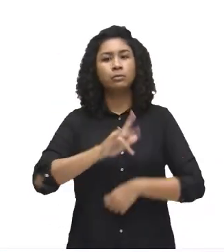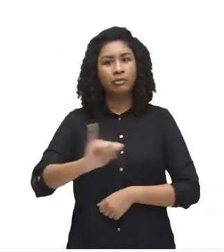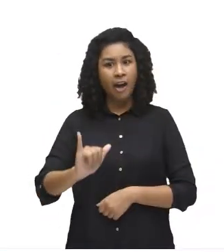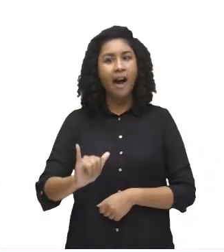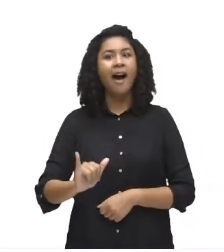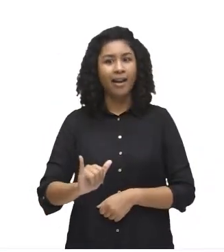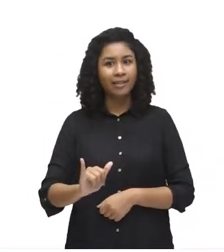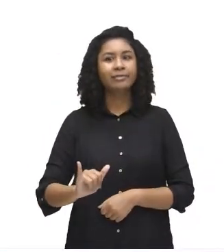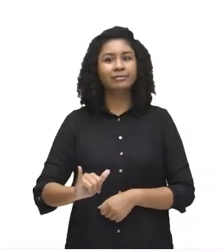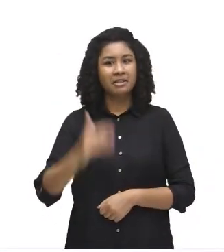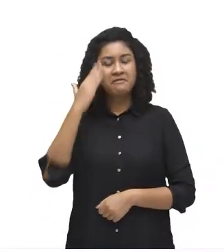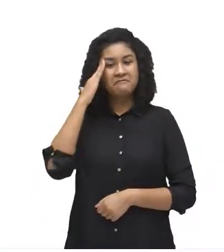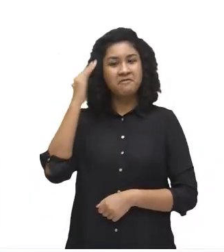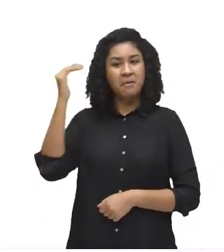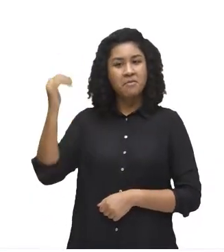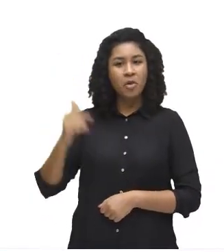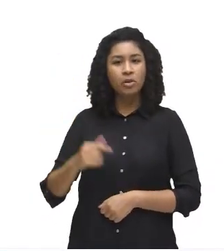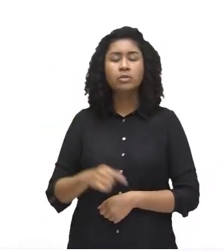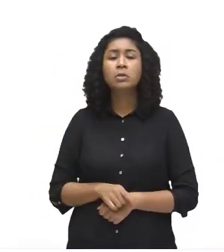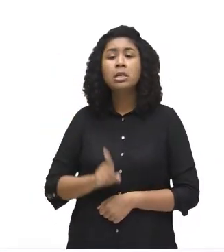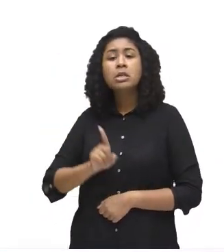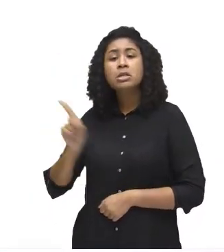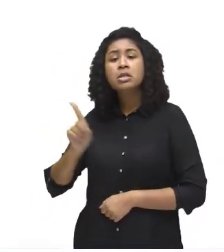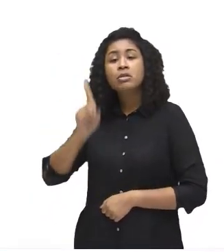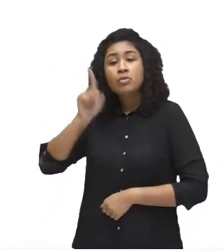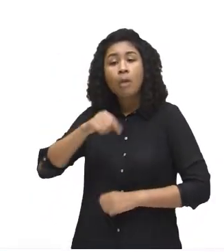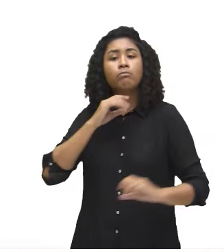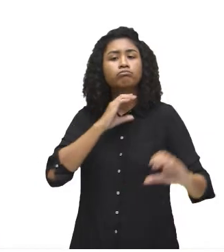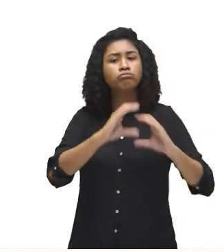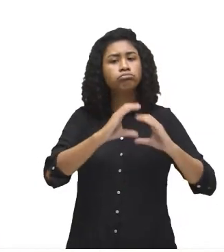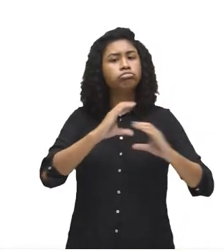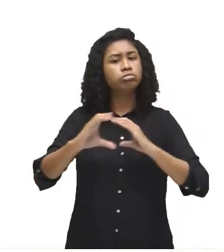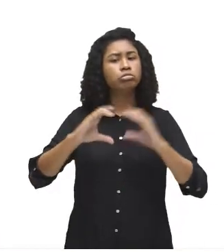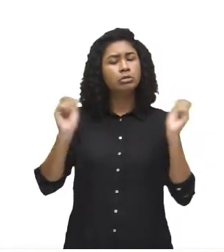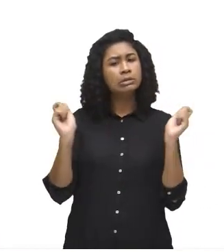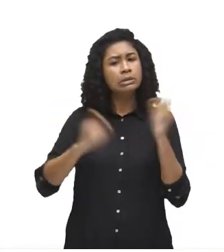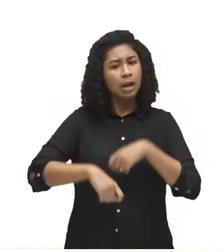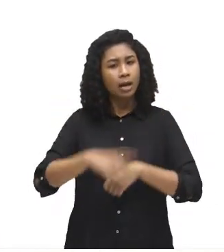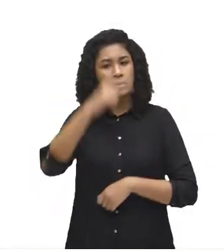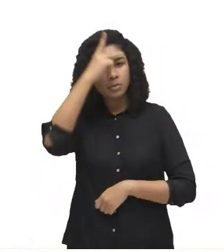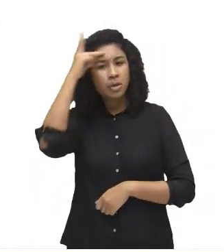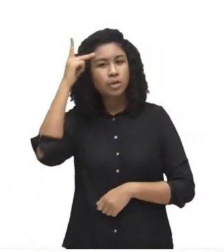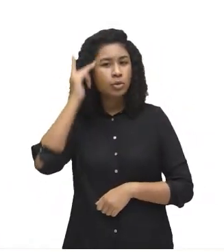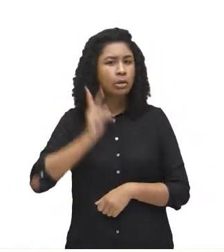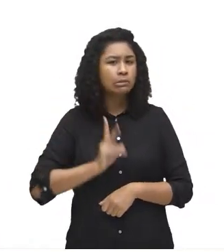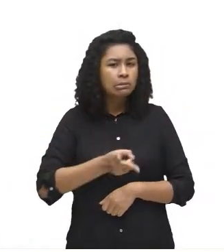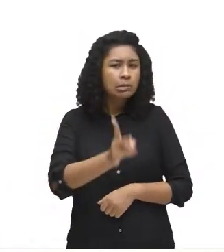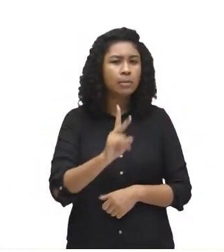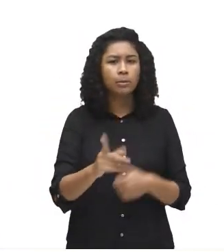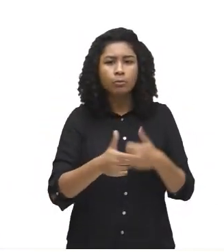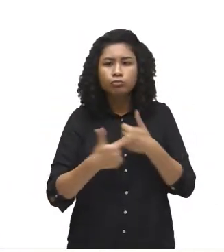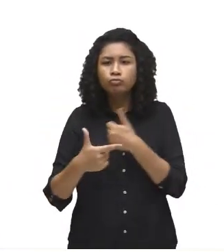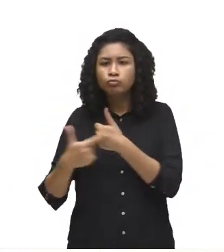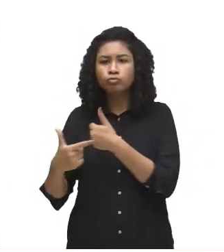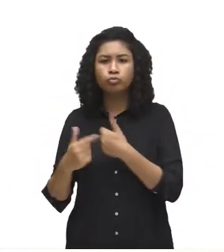sucesso. É ou não uma forma de comunicação? Percebeu? A forma como reage às nossas publicações, aos status, por